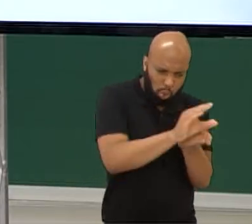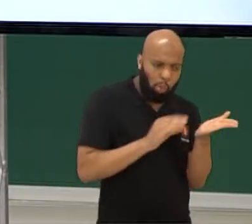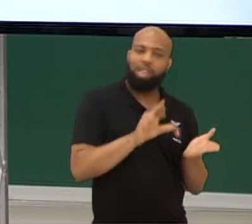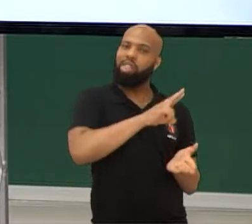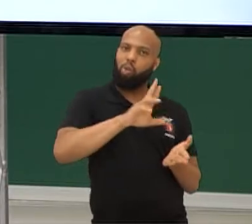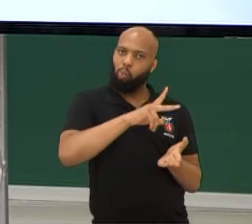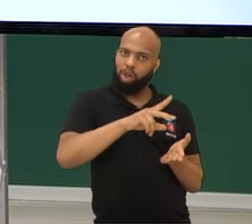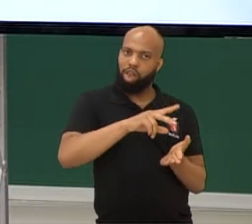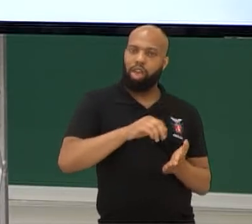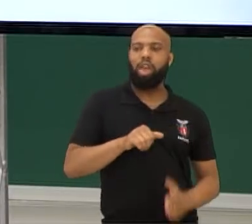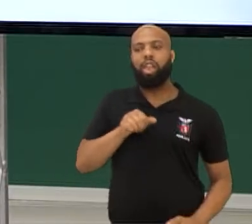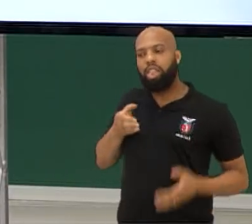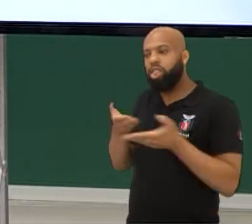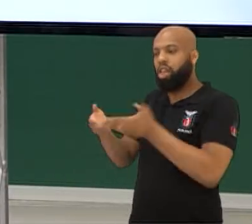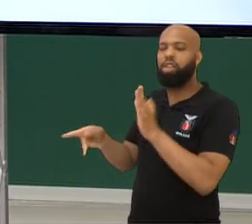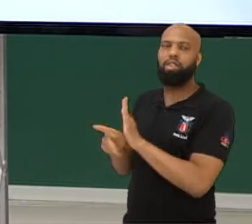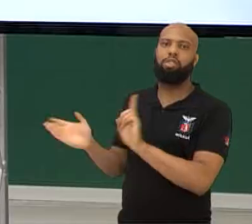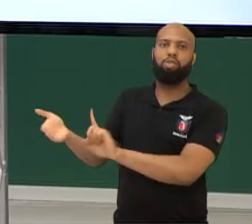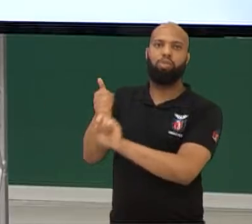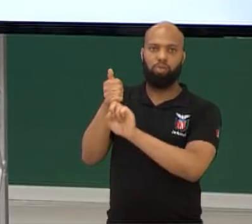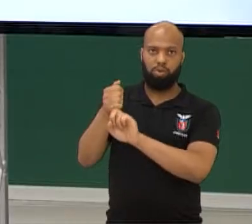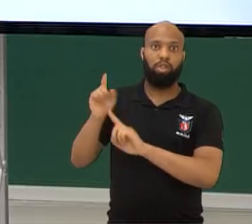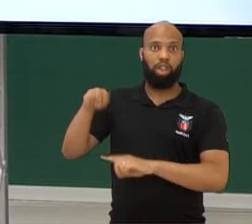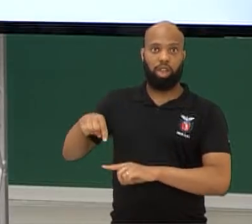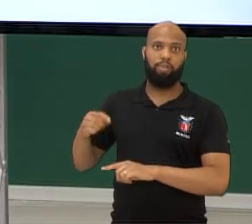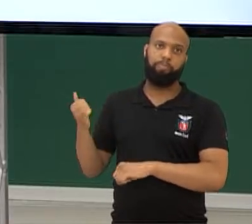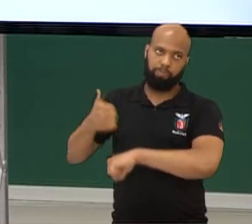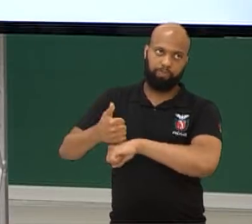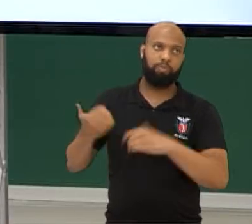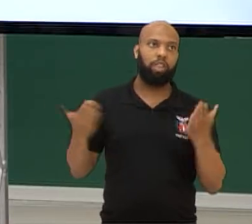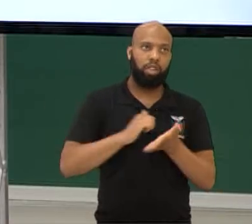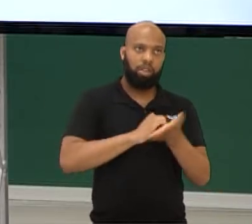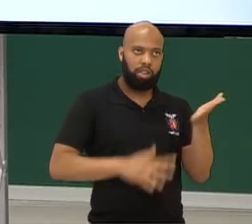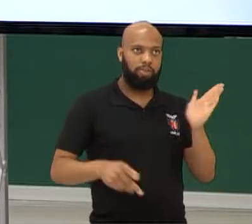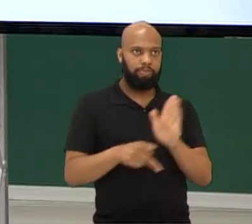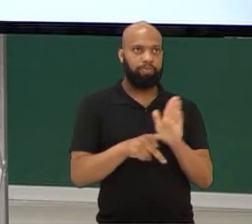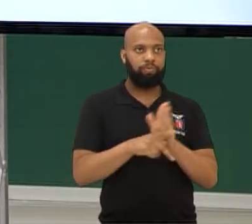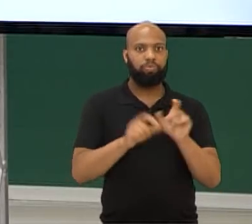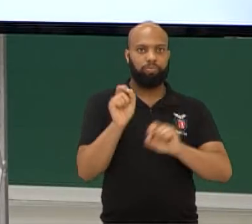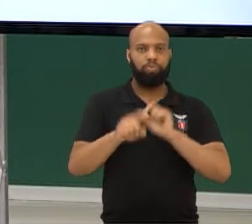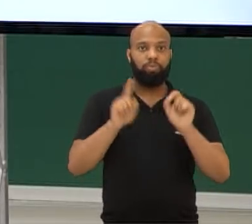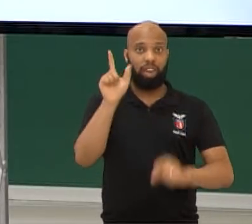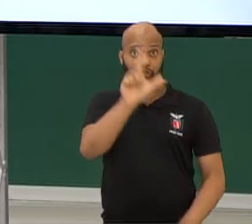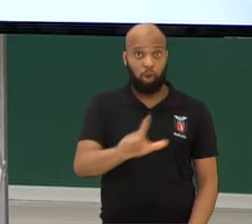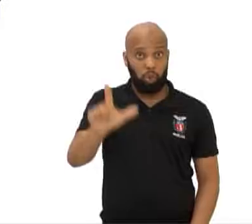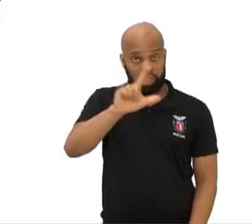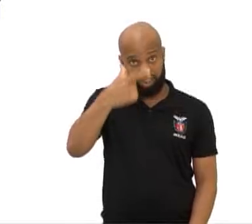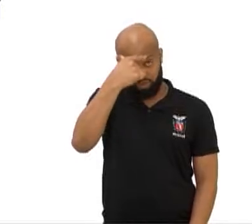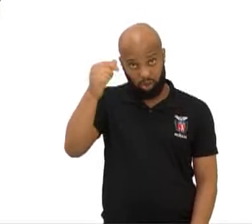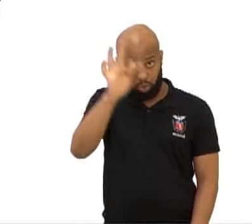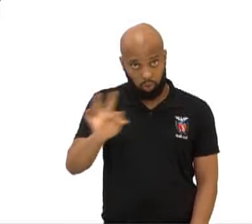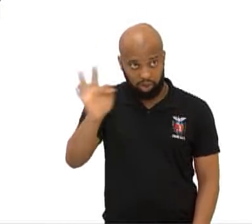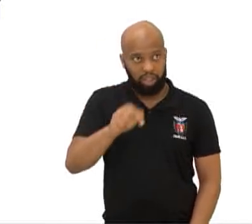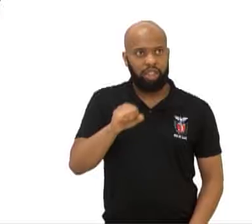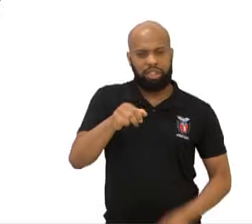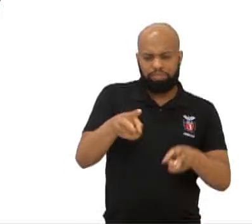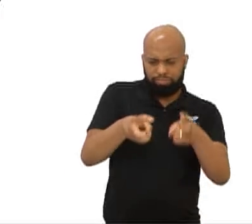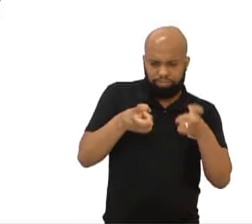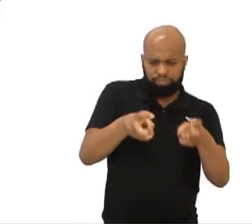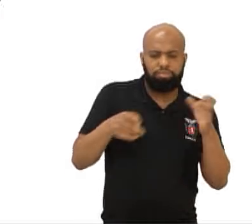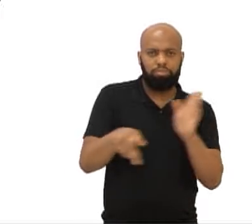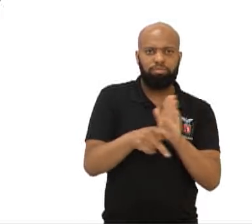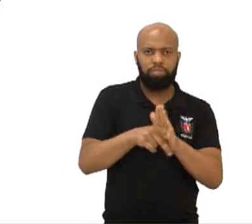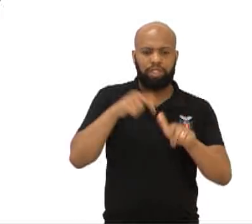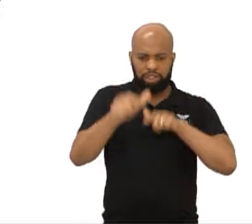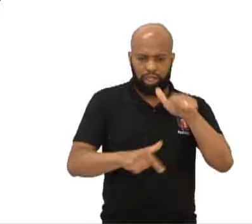é chamada mais-valia. E vamos, para encerrar a aula, uma atividade da Universidade Estadual de Londrina. Se a exploração do trabalho